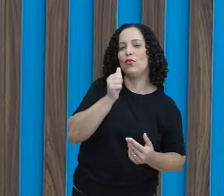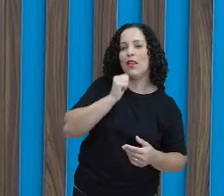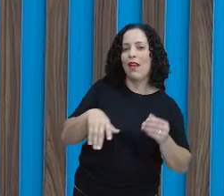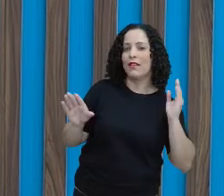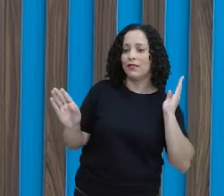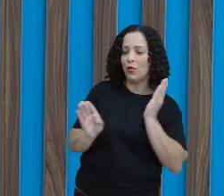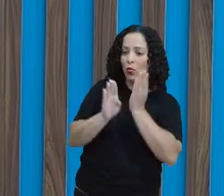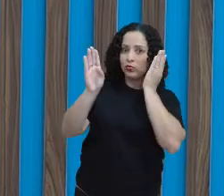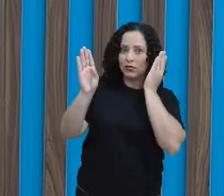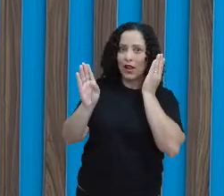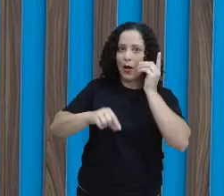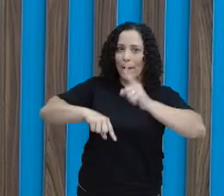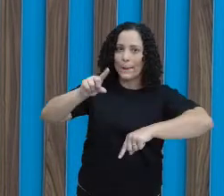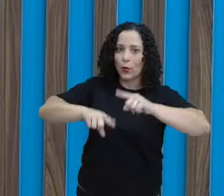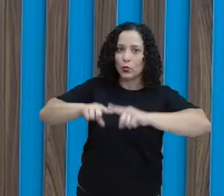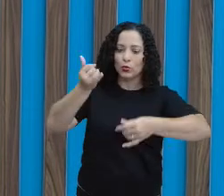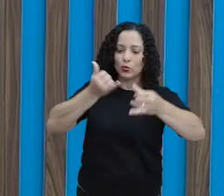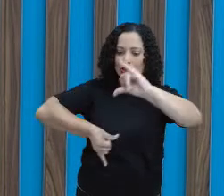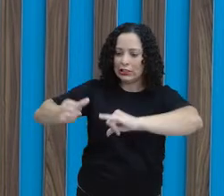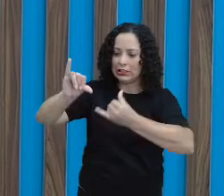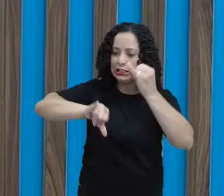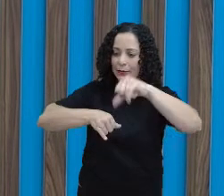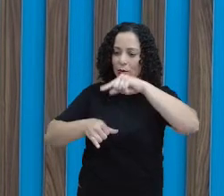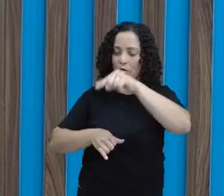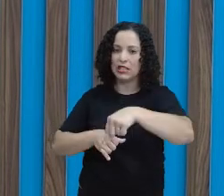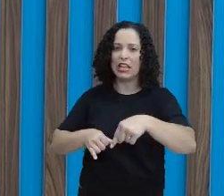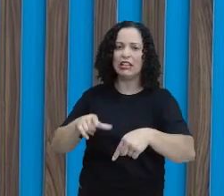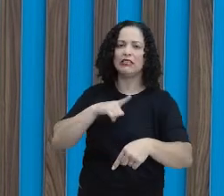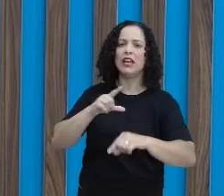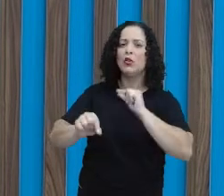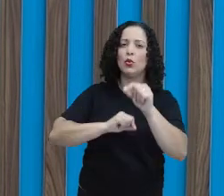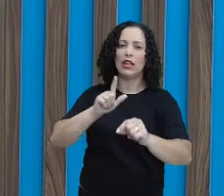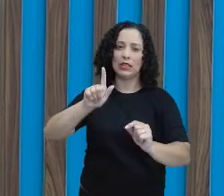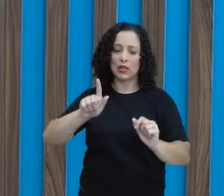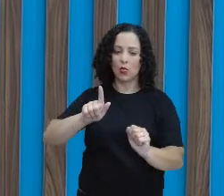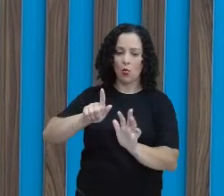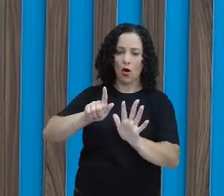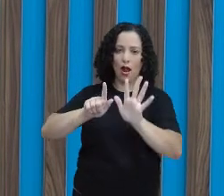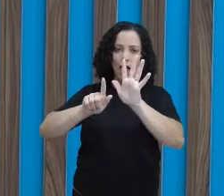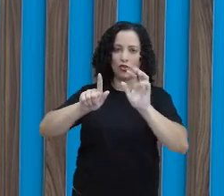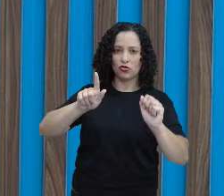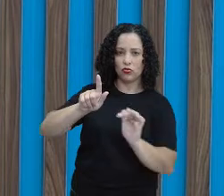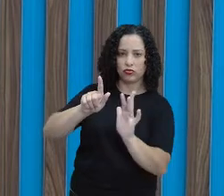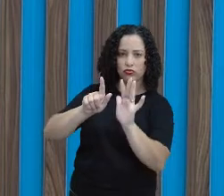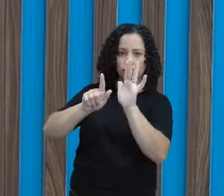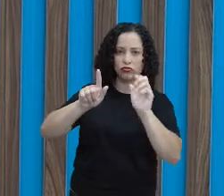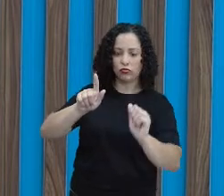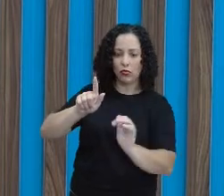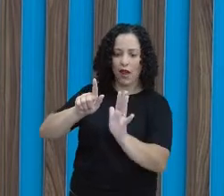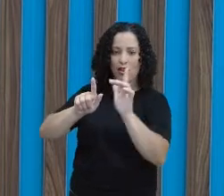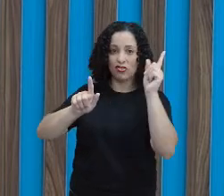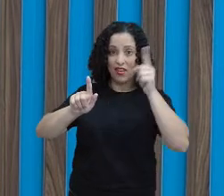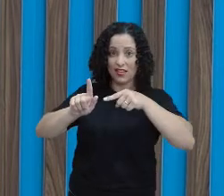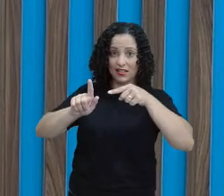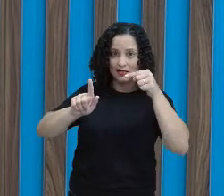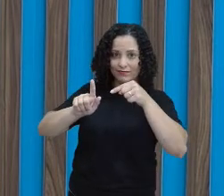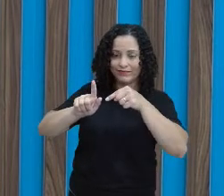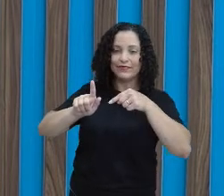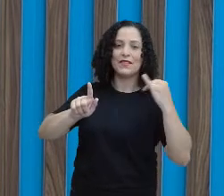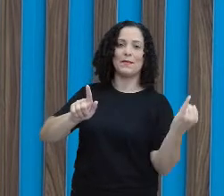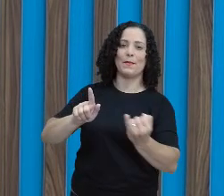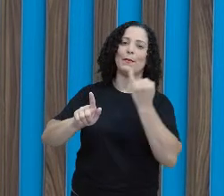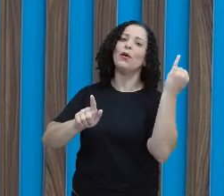esse elemento químico, e esse rádio ele libera um gás. Esse gás é tão importante, gente, e tem tudo a ver com o nosso Outubro